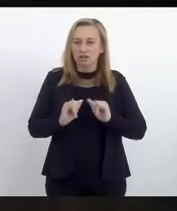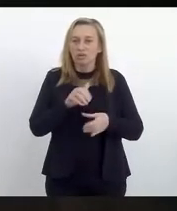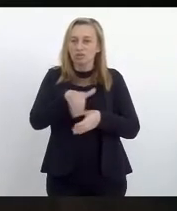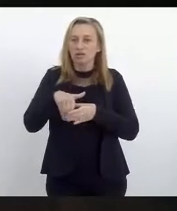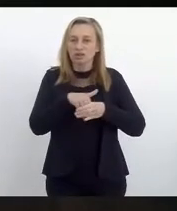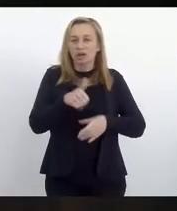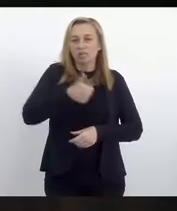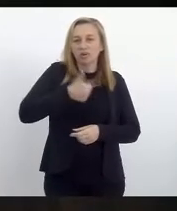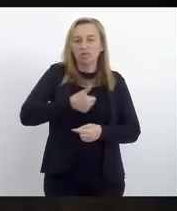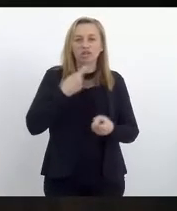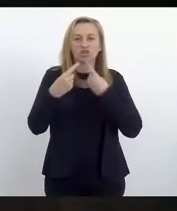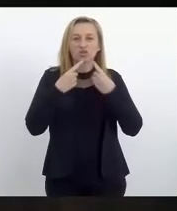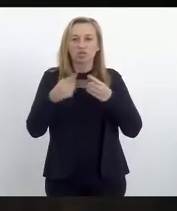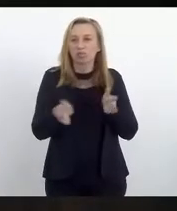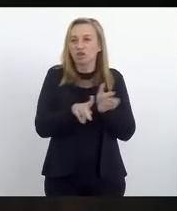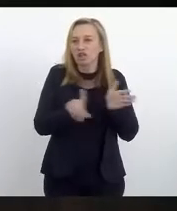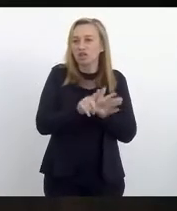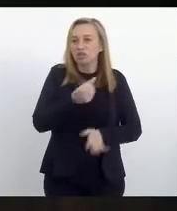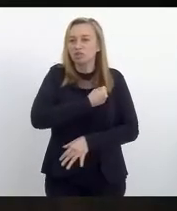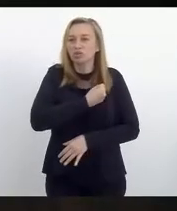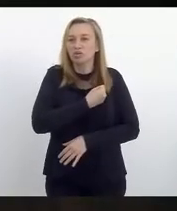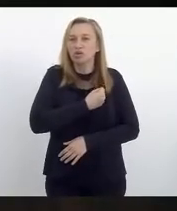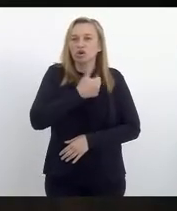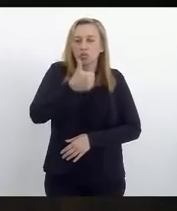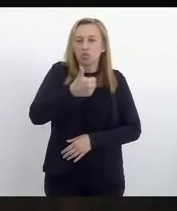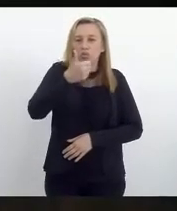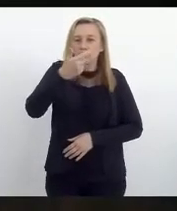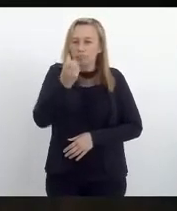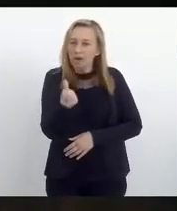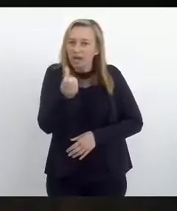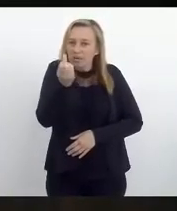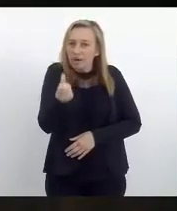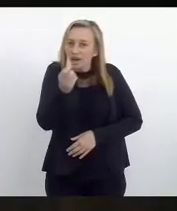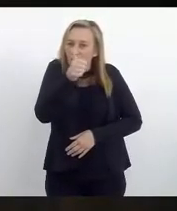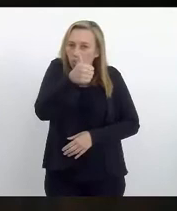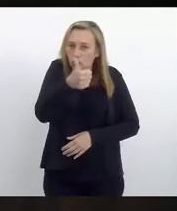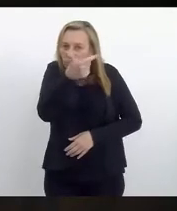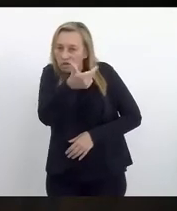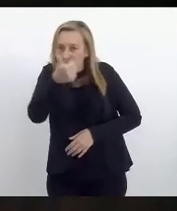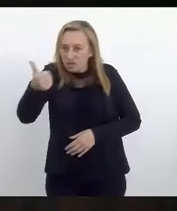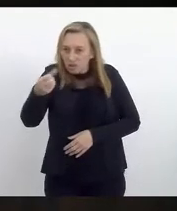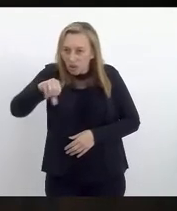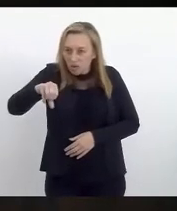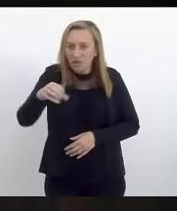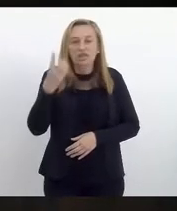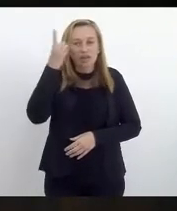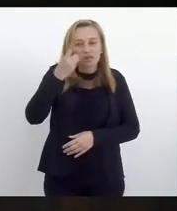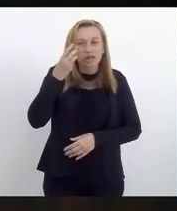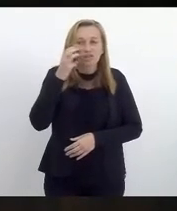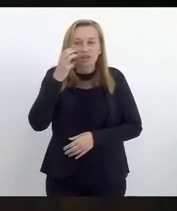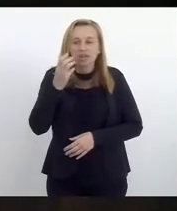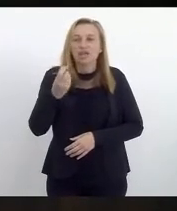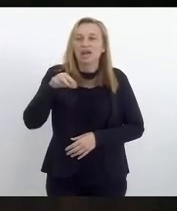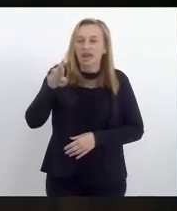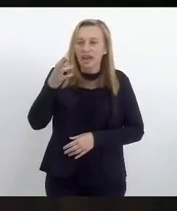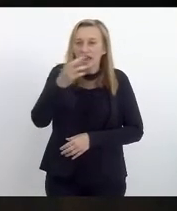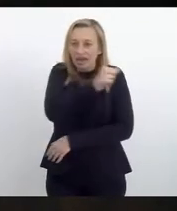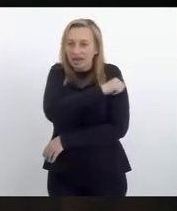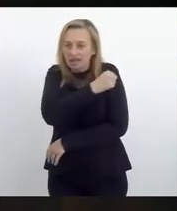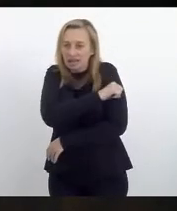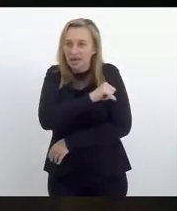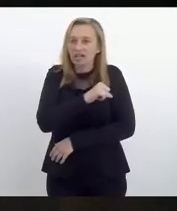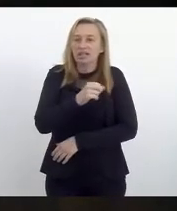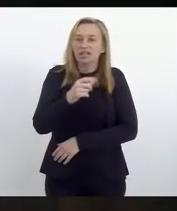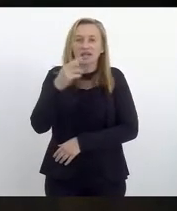votação em primeira discussão o projeto de lei número 1661 de 2019, de autoria dos deputados Valdeque Carneiro, Renata Souza,